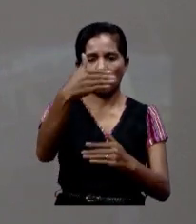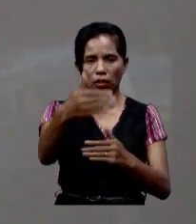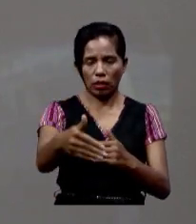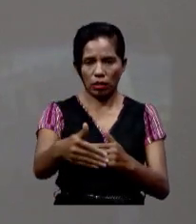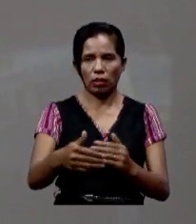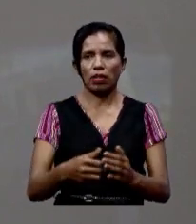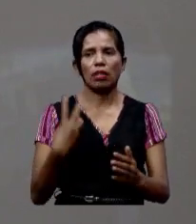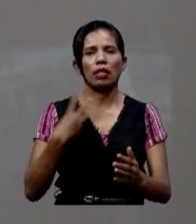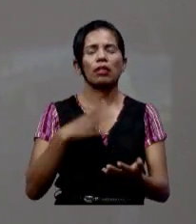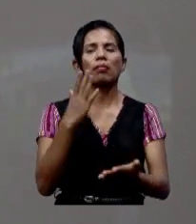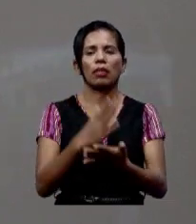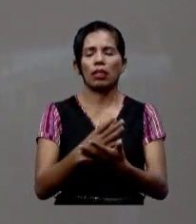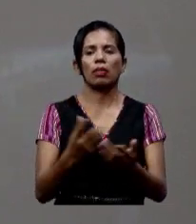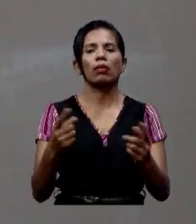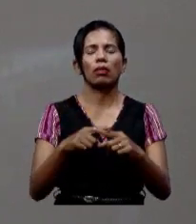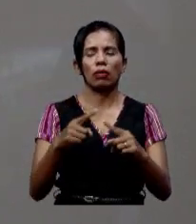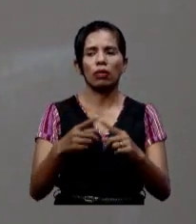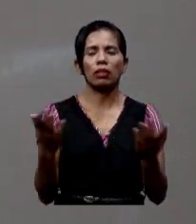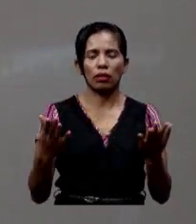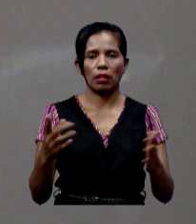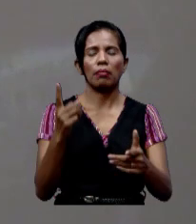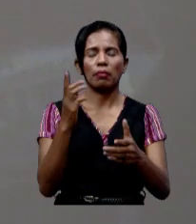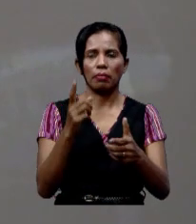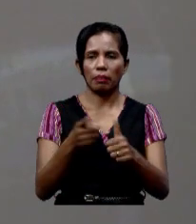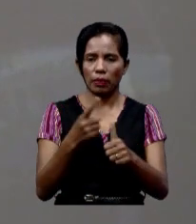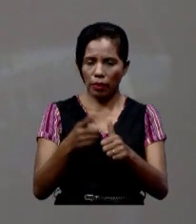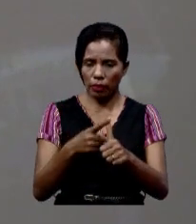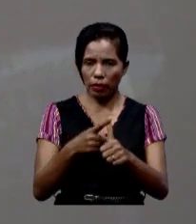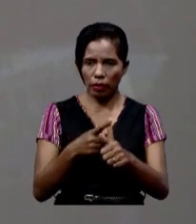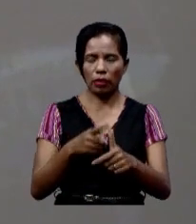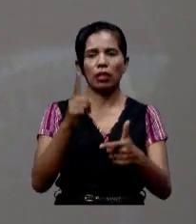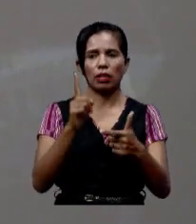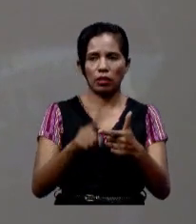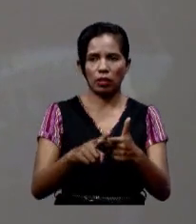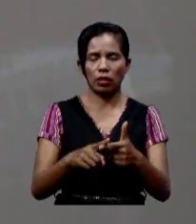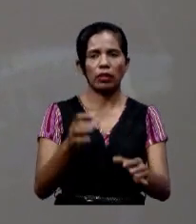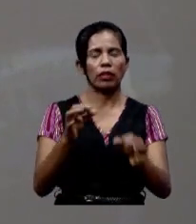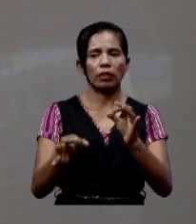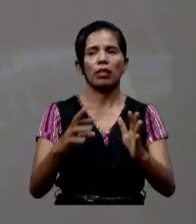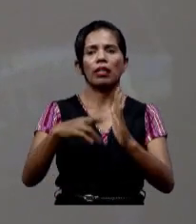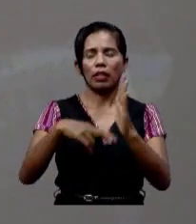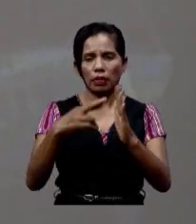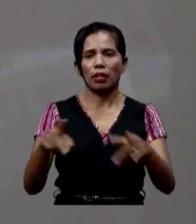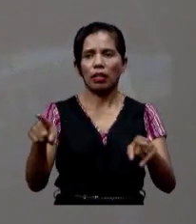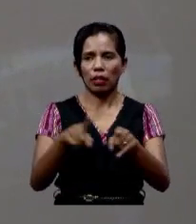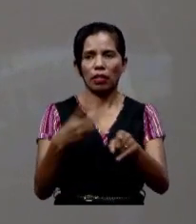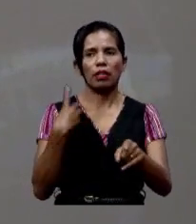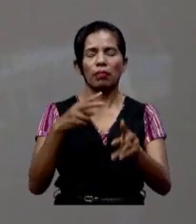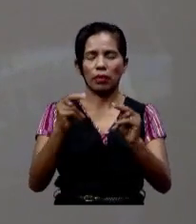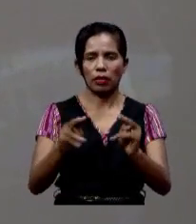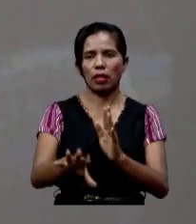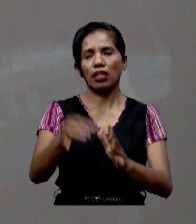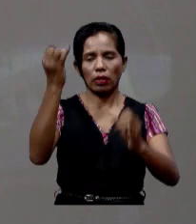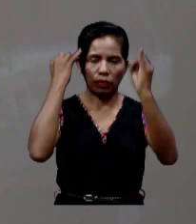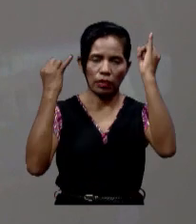sorin dan nebita paralos ida nebe para ida primeiro ka ou para ida segundo ou kare keta regra rumo makan sane ida precisa hetan